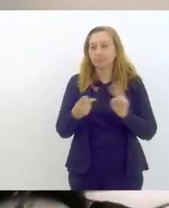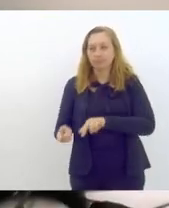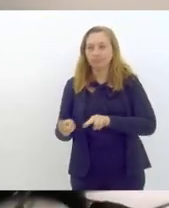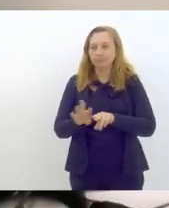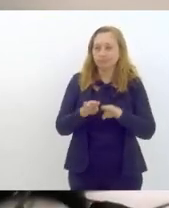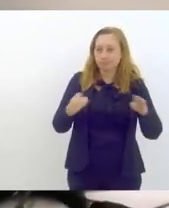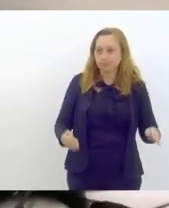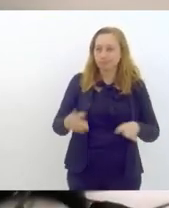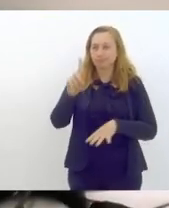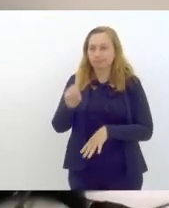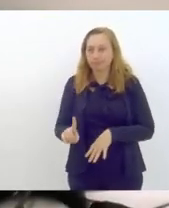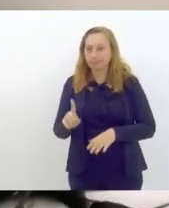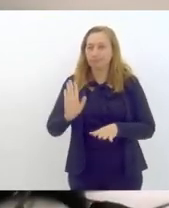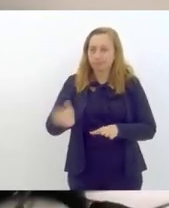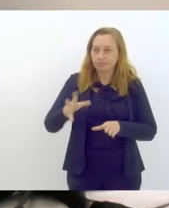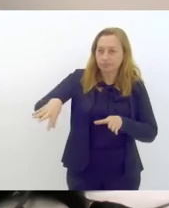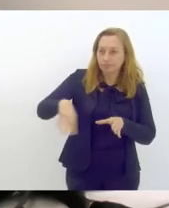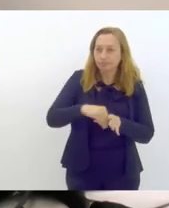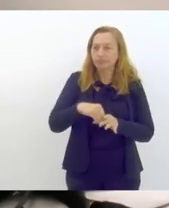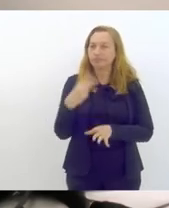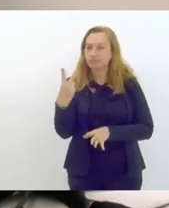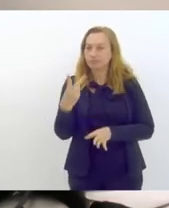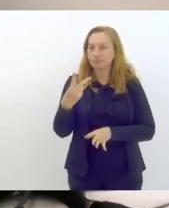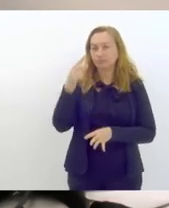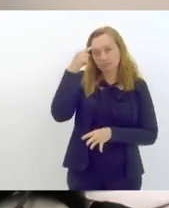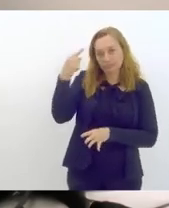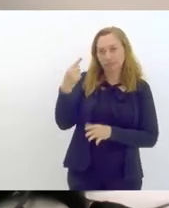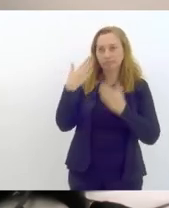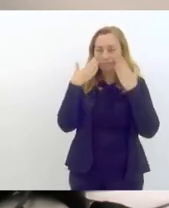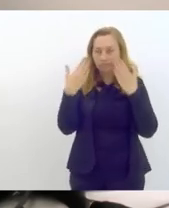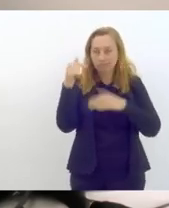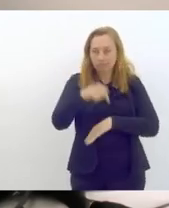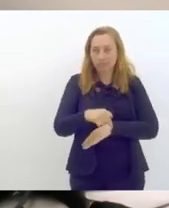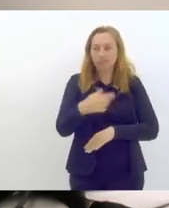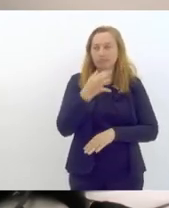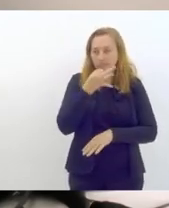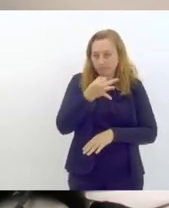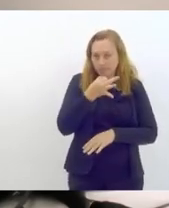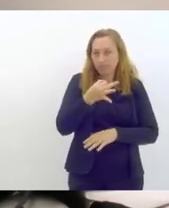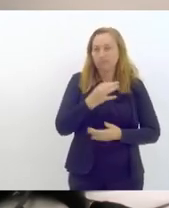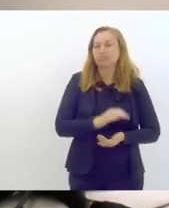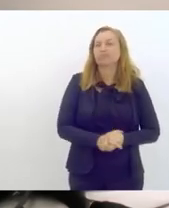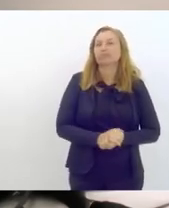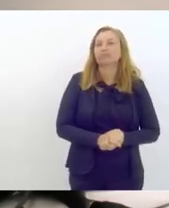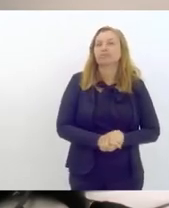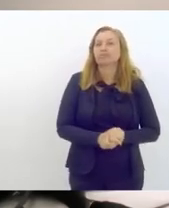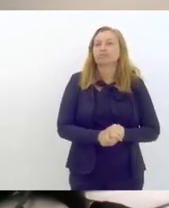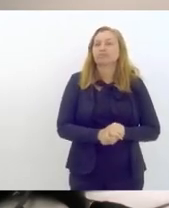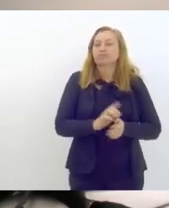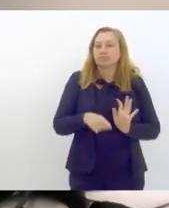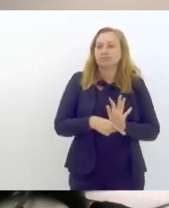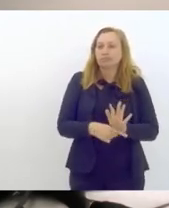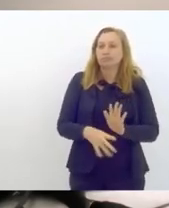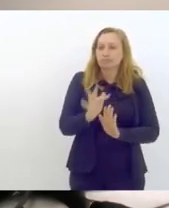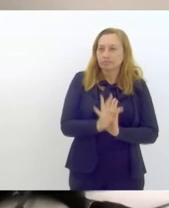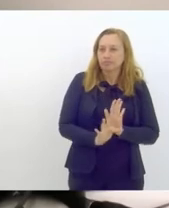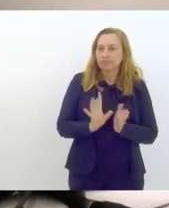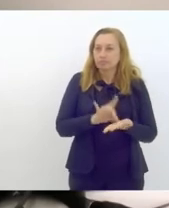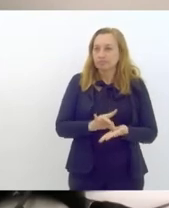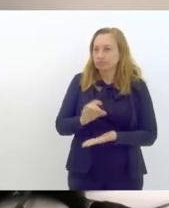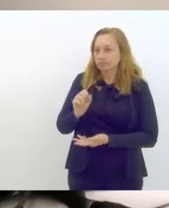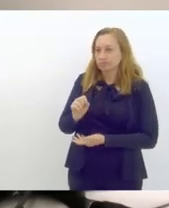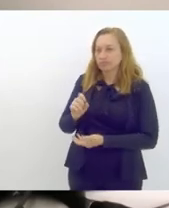mesa diretora, já vai incorporado as duas ideias apresentadas aqui como sugestão de incremento ao texto original. Wagner